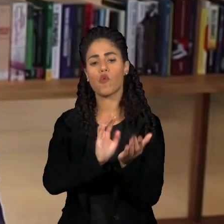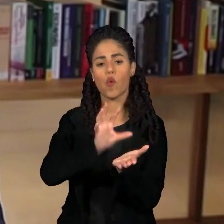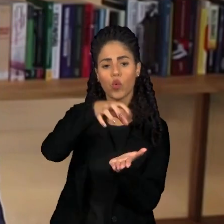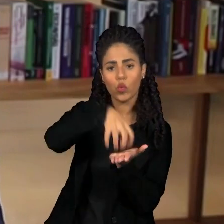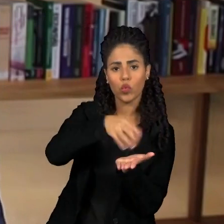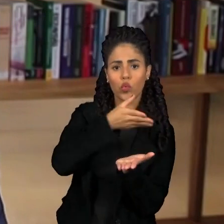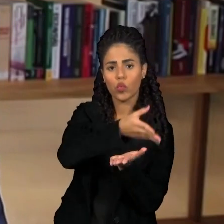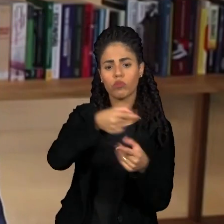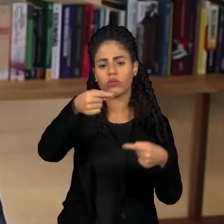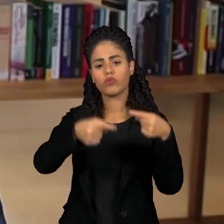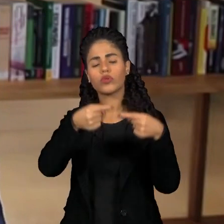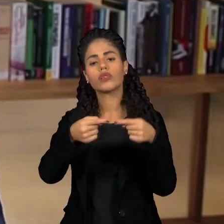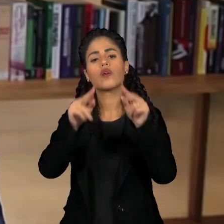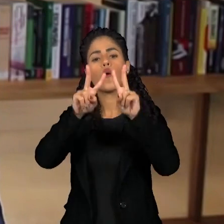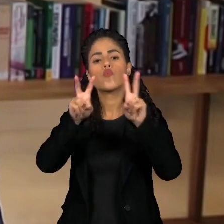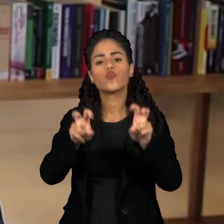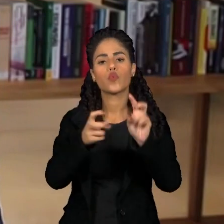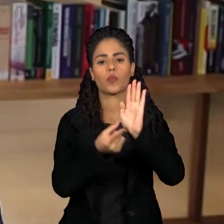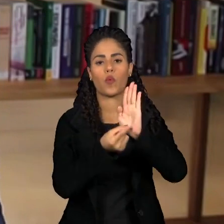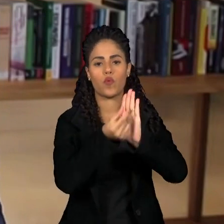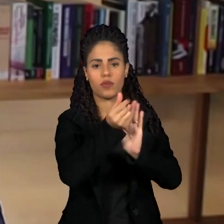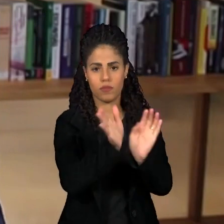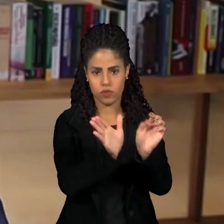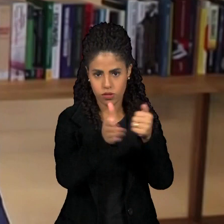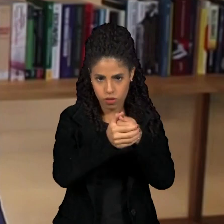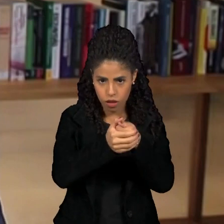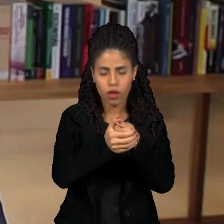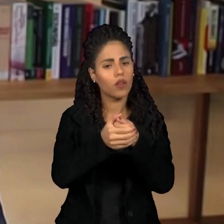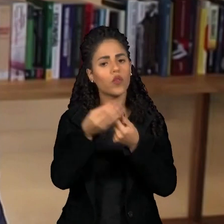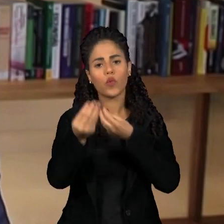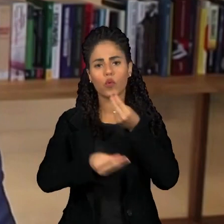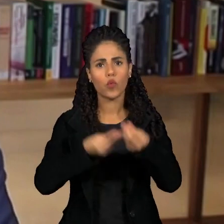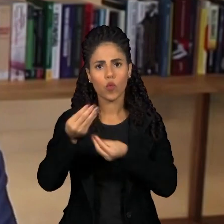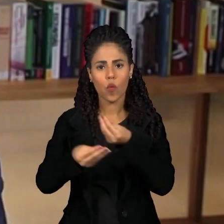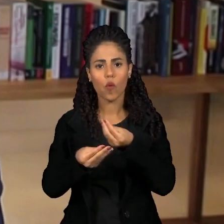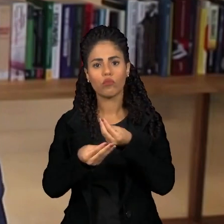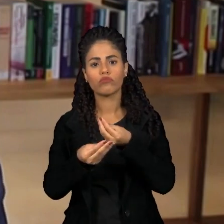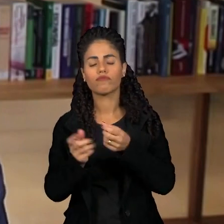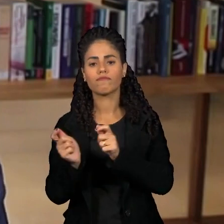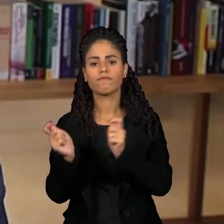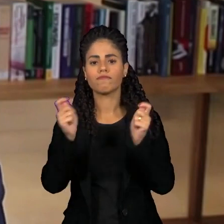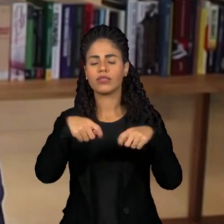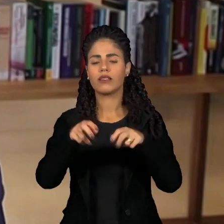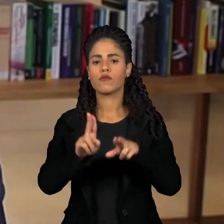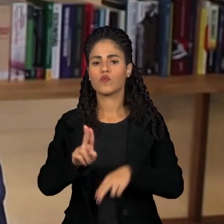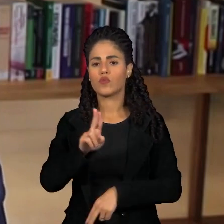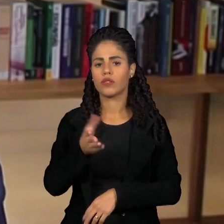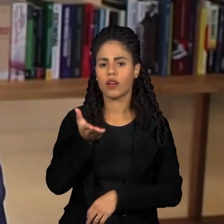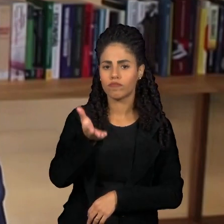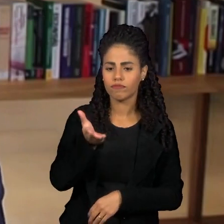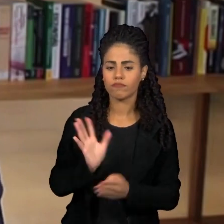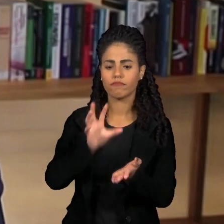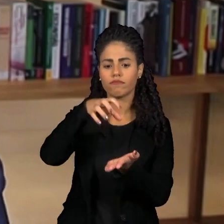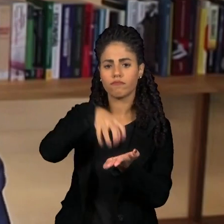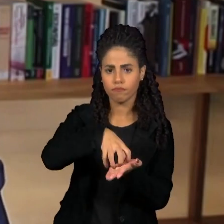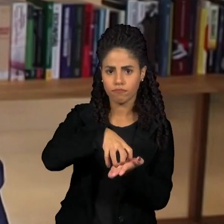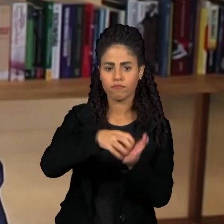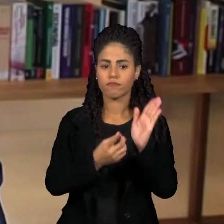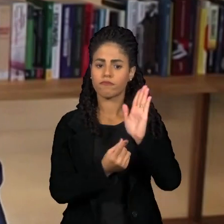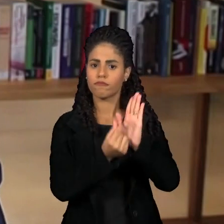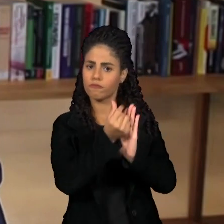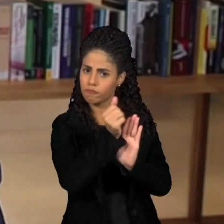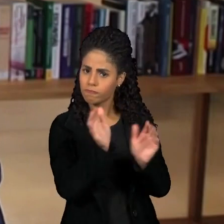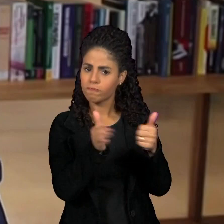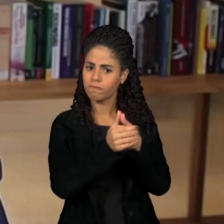nessa discussão sobre o orçamento secreto, né? Sobre a tomada, talvez, de poder que o Centrão teve em relação ao orçamento. Então, não